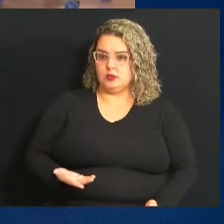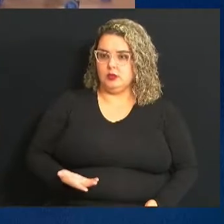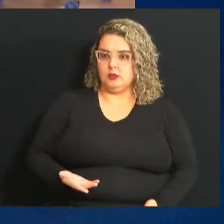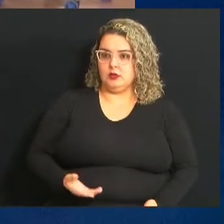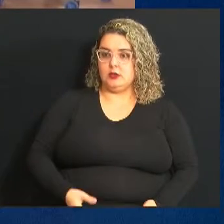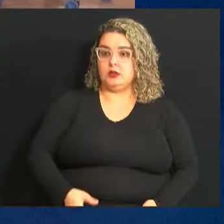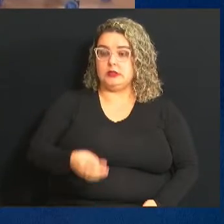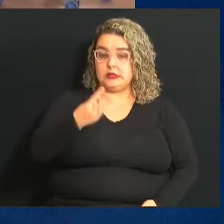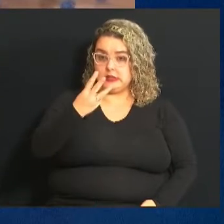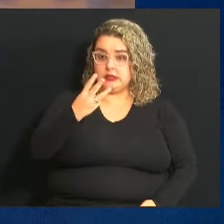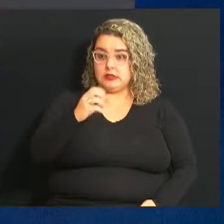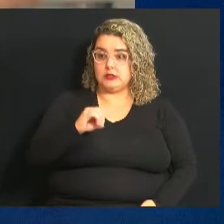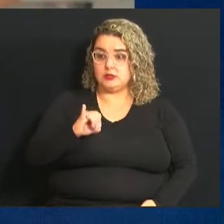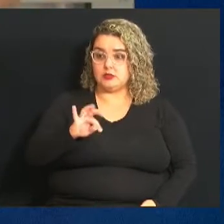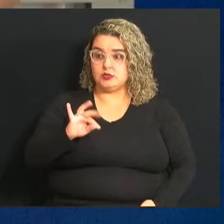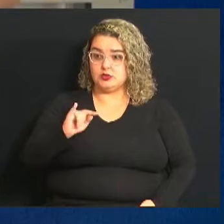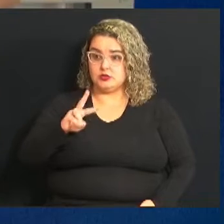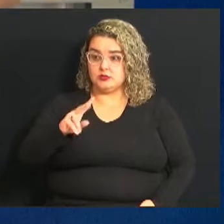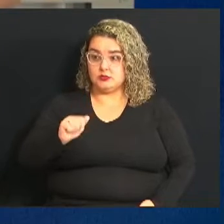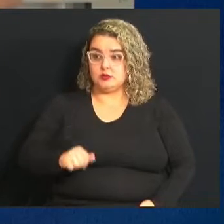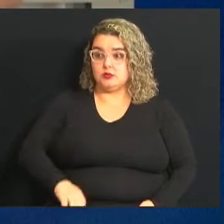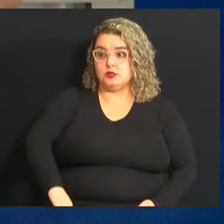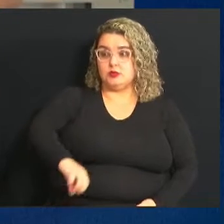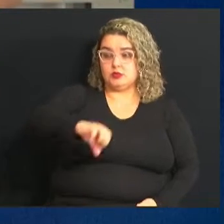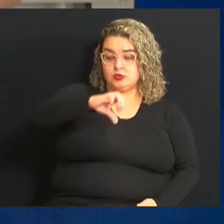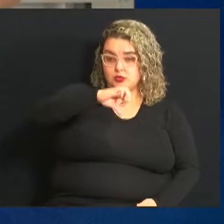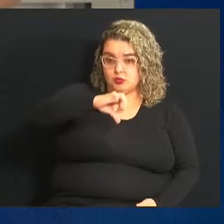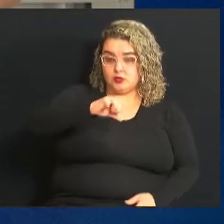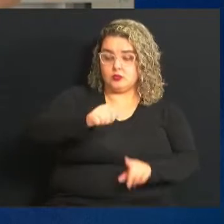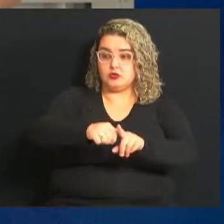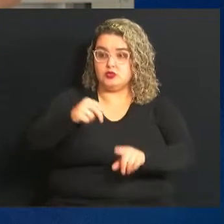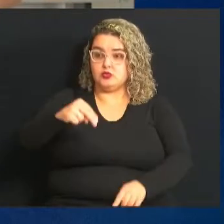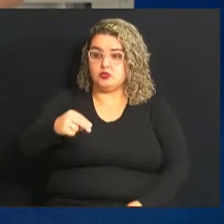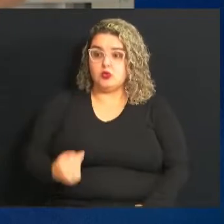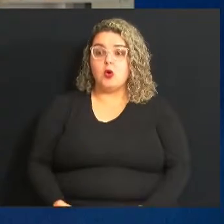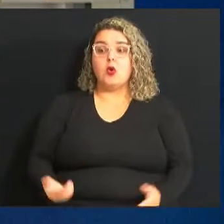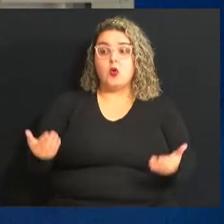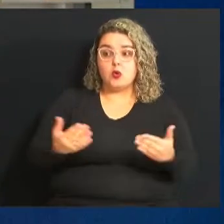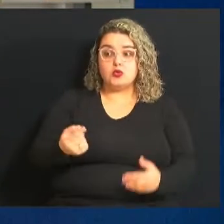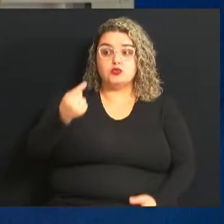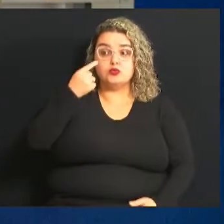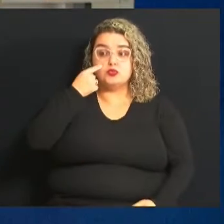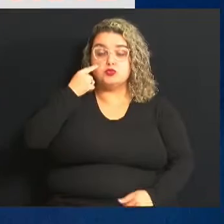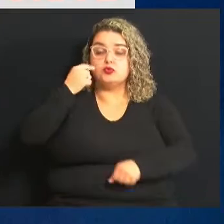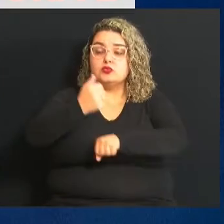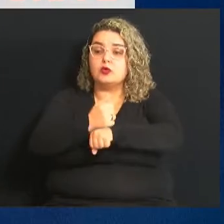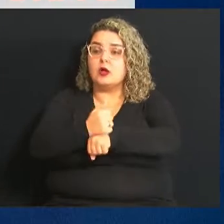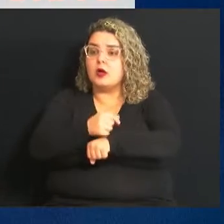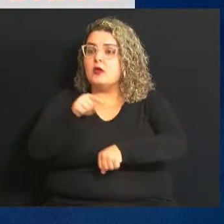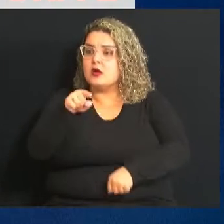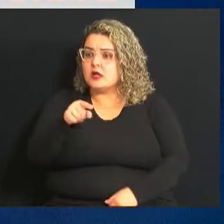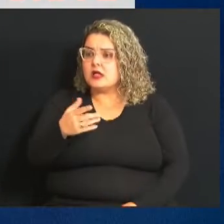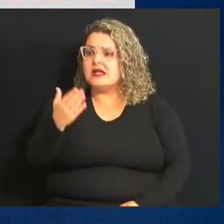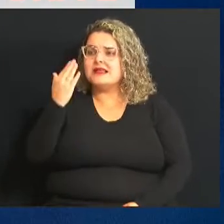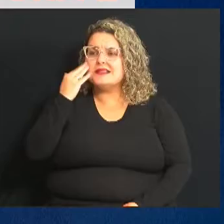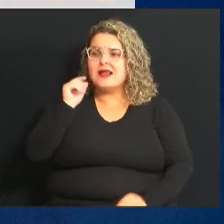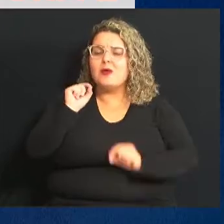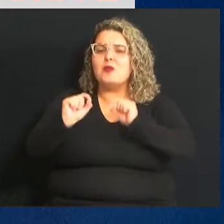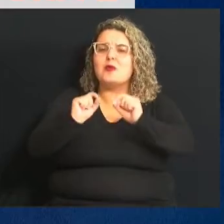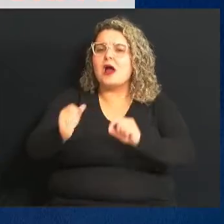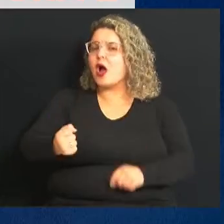dia 9 de novembro. Hoje é dia do quadro Se Liga na Profissão. E você, sabe o que faz